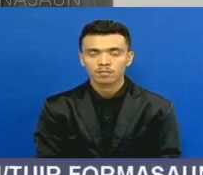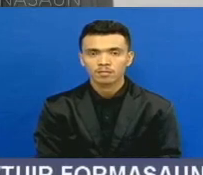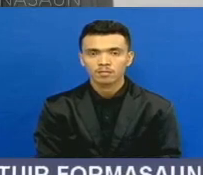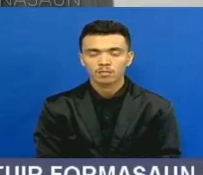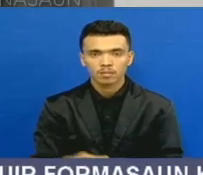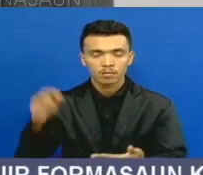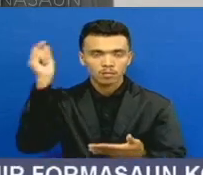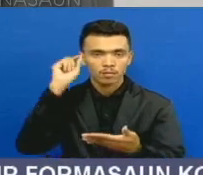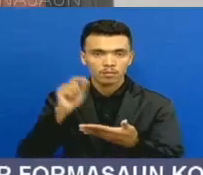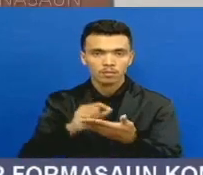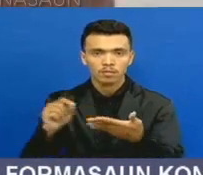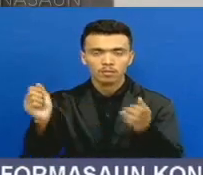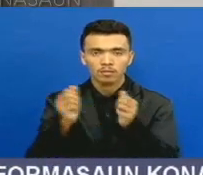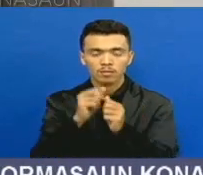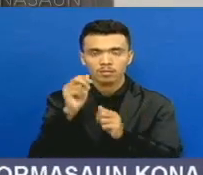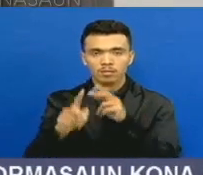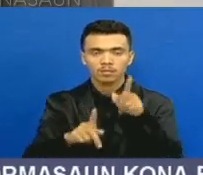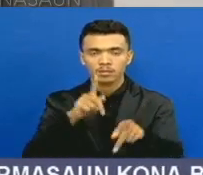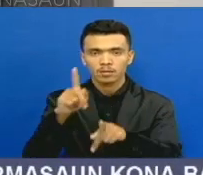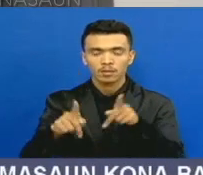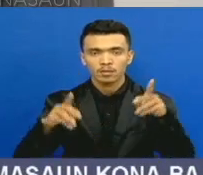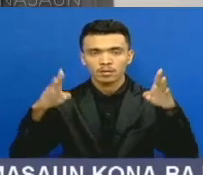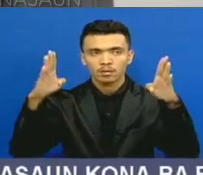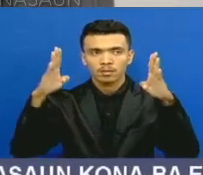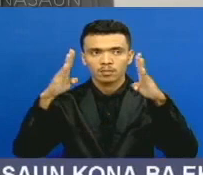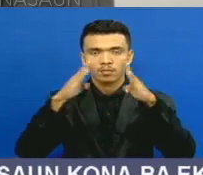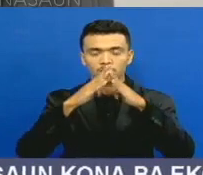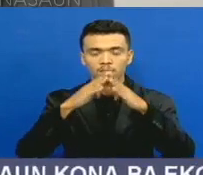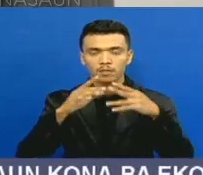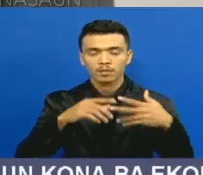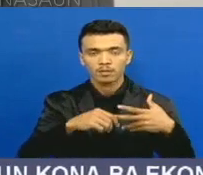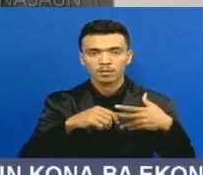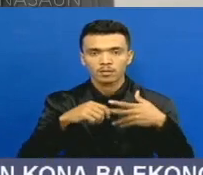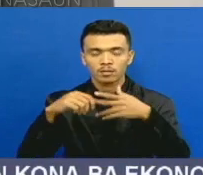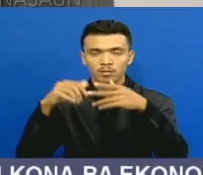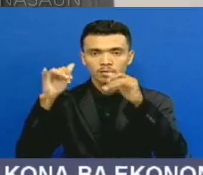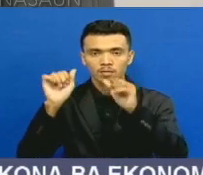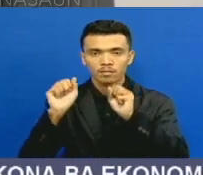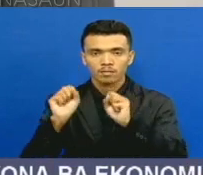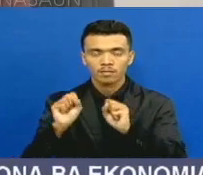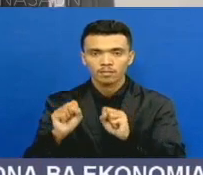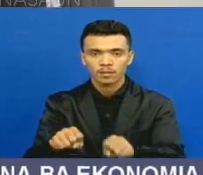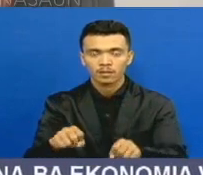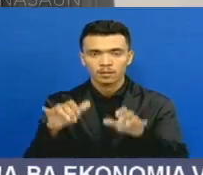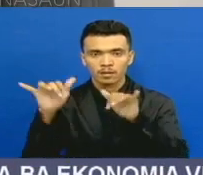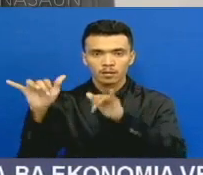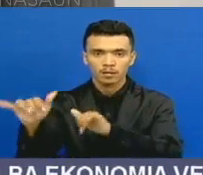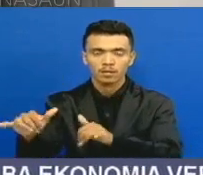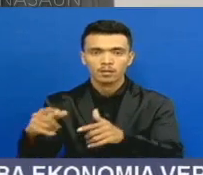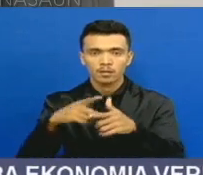contrato em uma comunidade externa nenhuma, me deu a tubele rela, nem tem que para depois ou